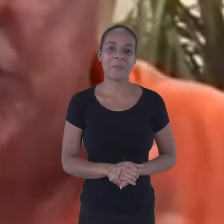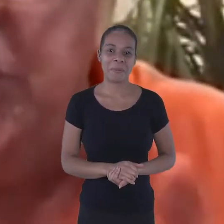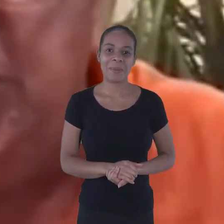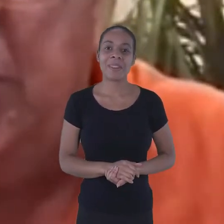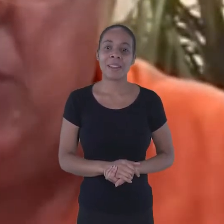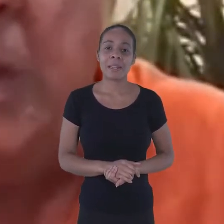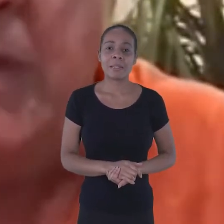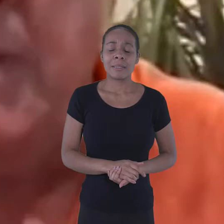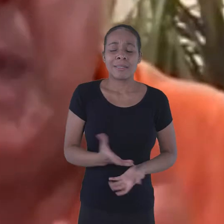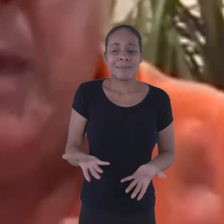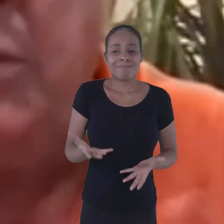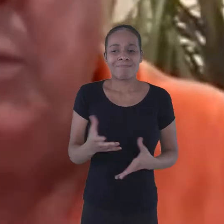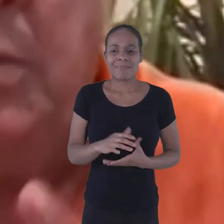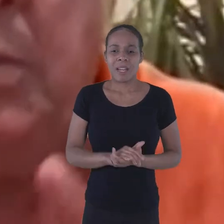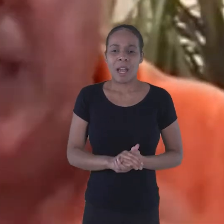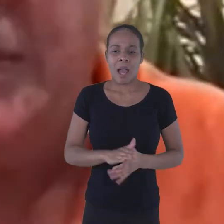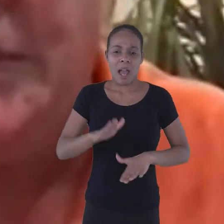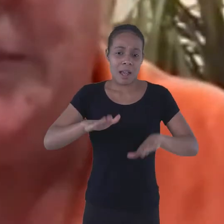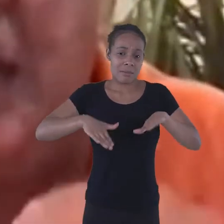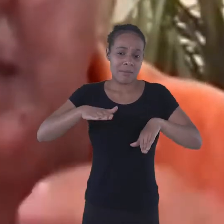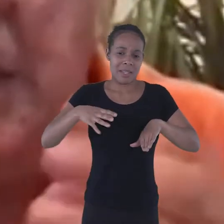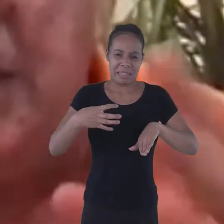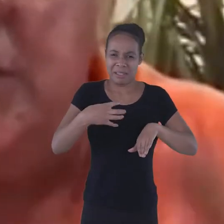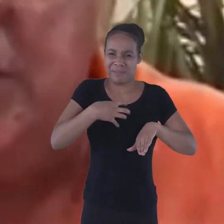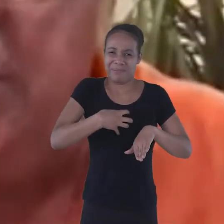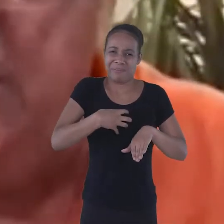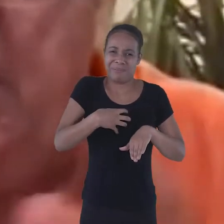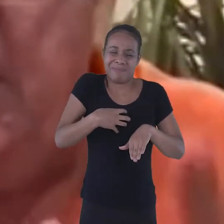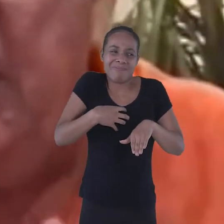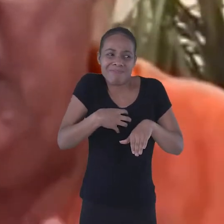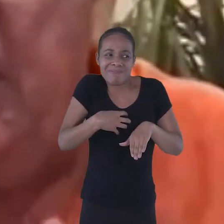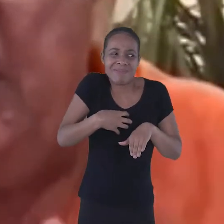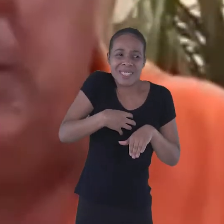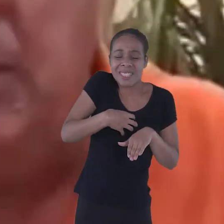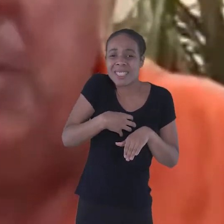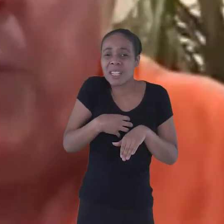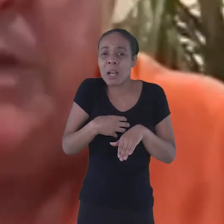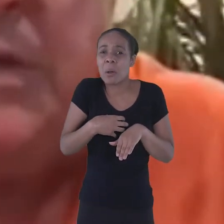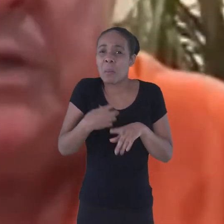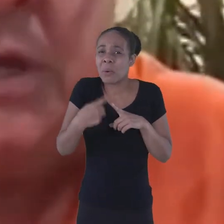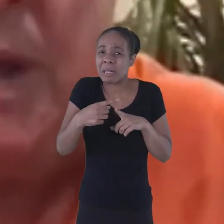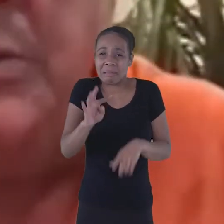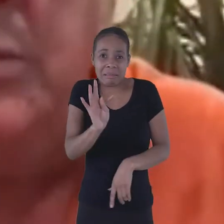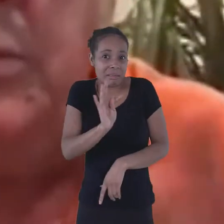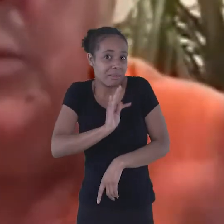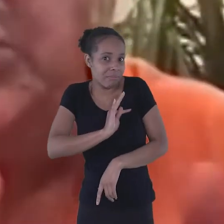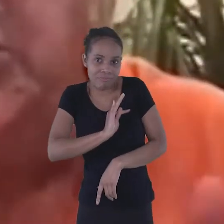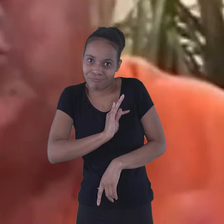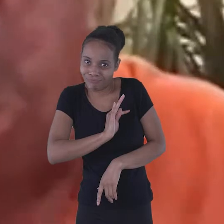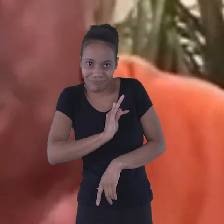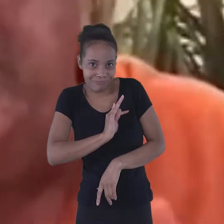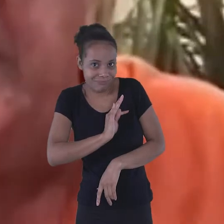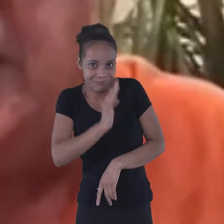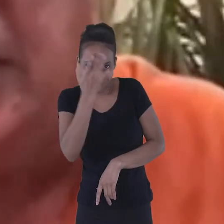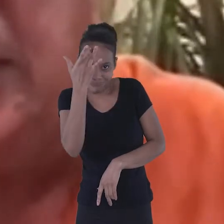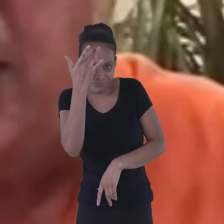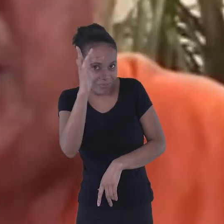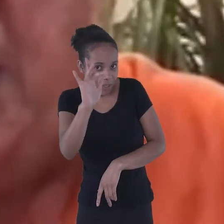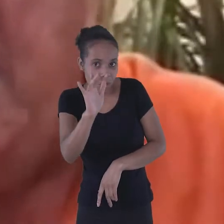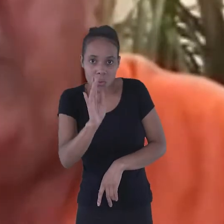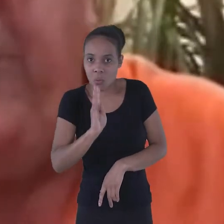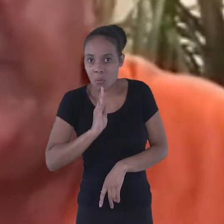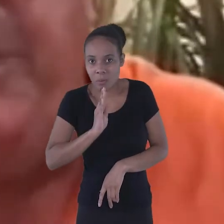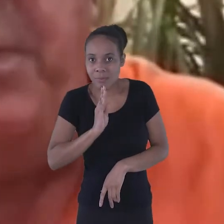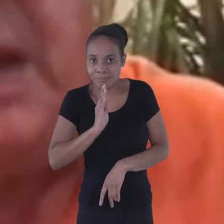falta de conhecimento das técnicas e do que pode se chamar de um escritor, etc. e